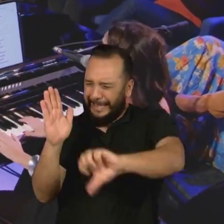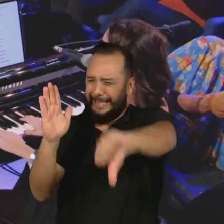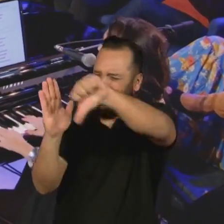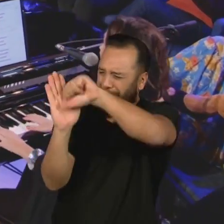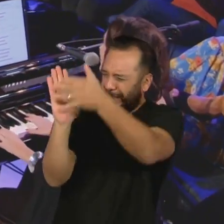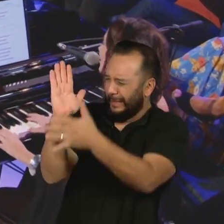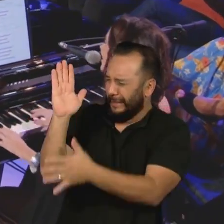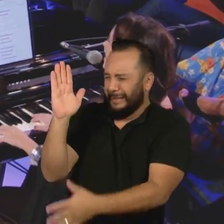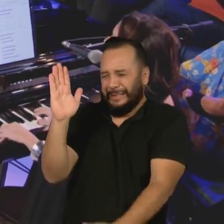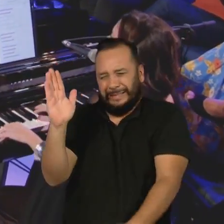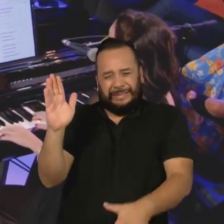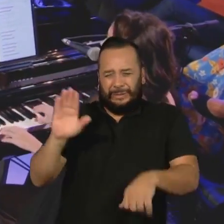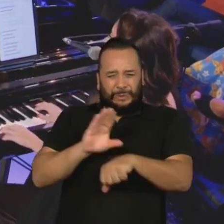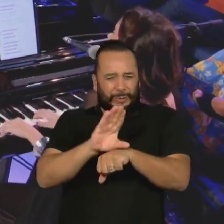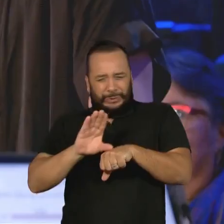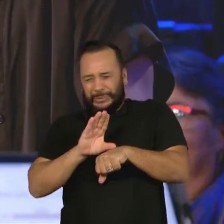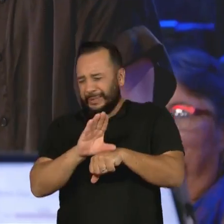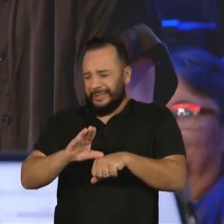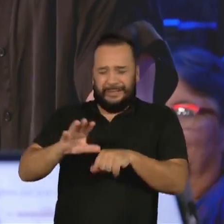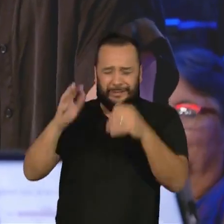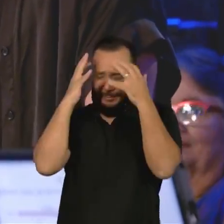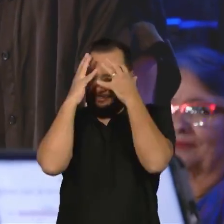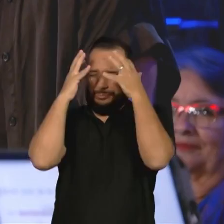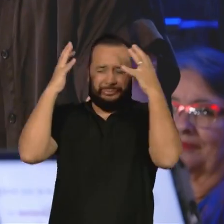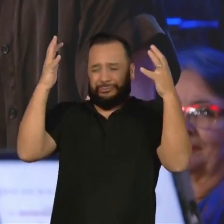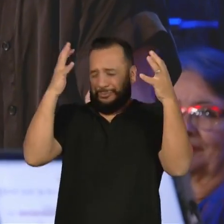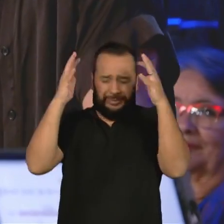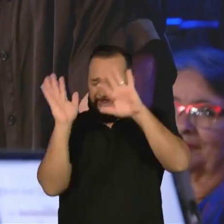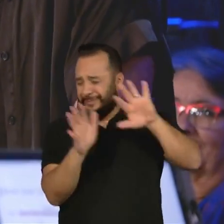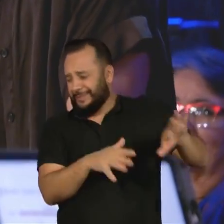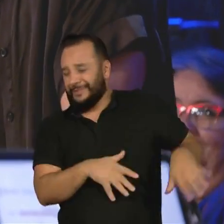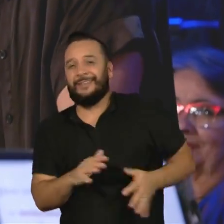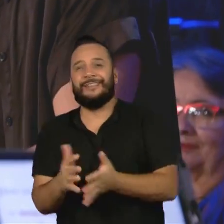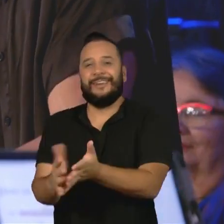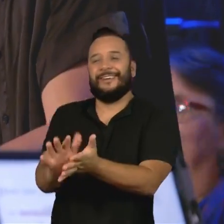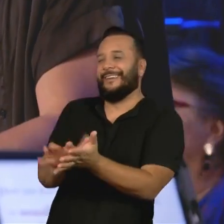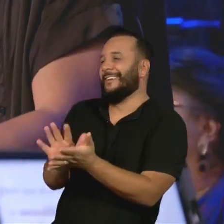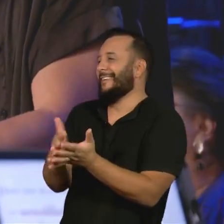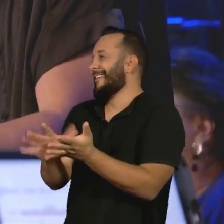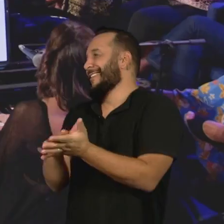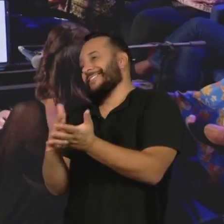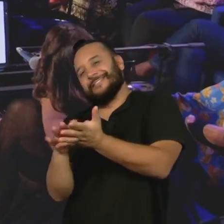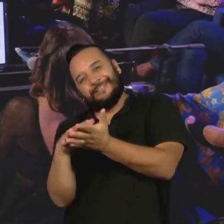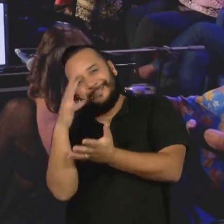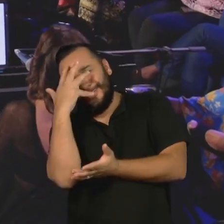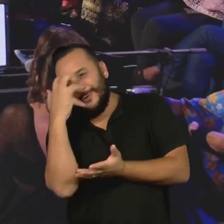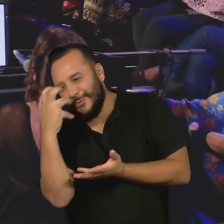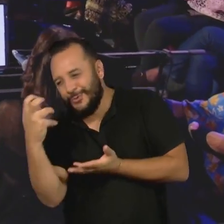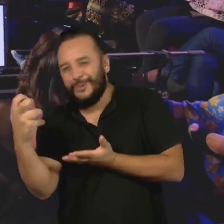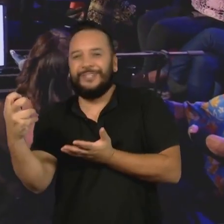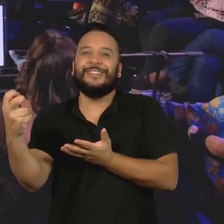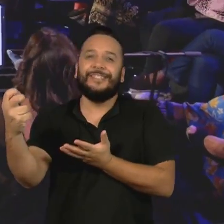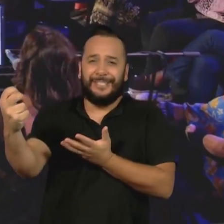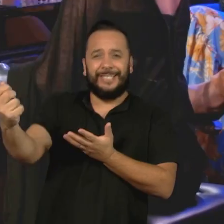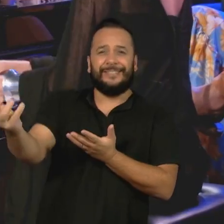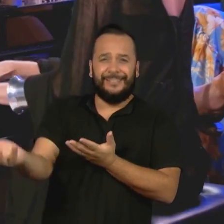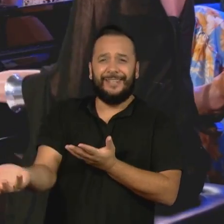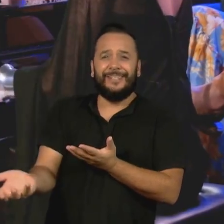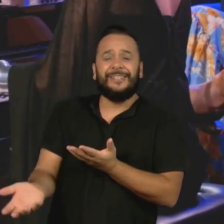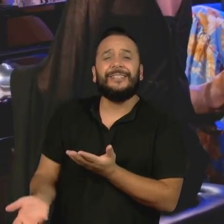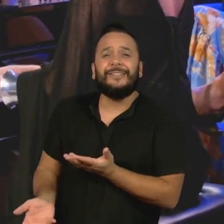mim é inconstitucional. É só no samba que eu vou emendar.